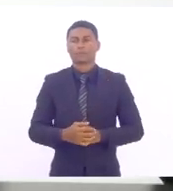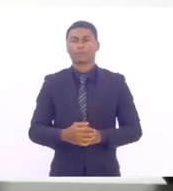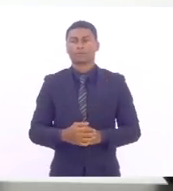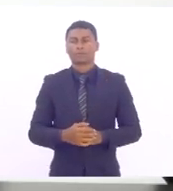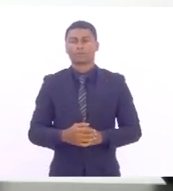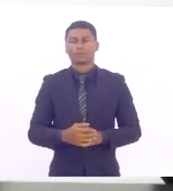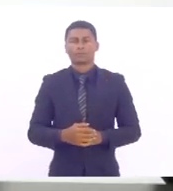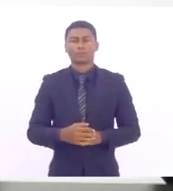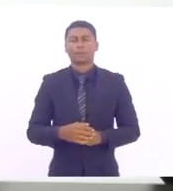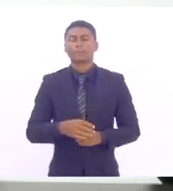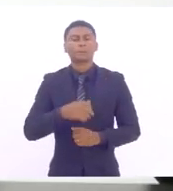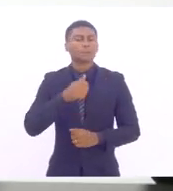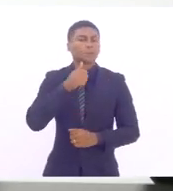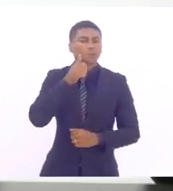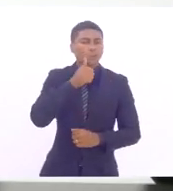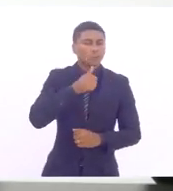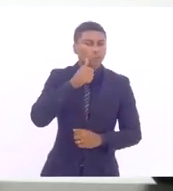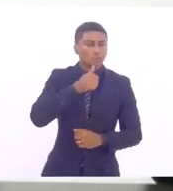presença de mulheres